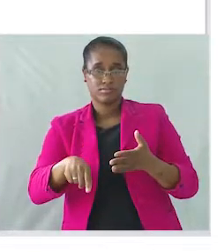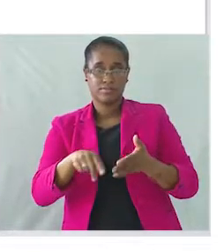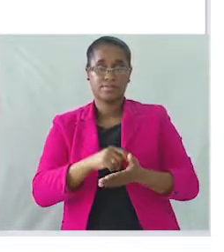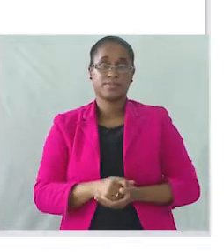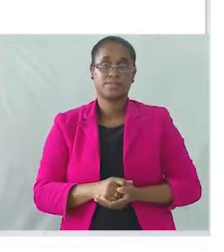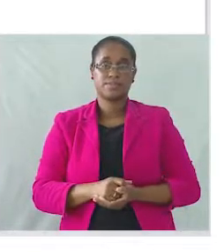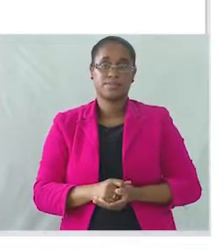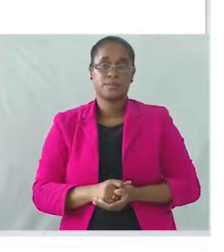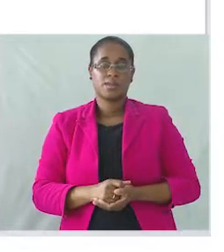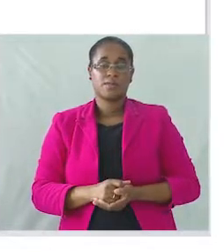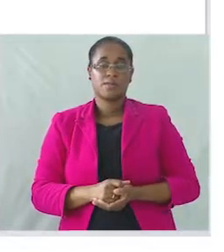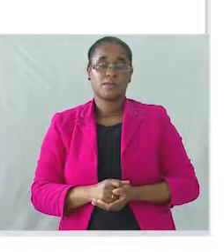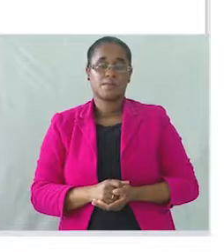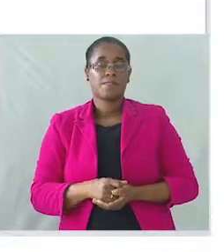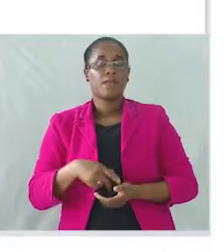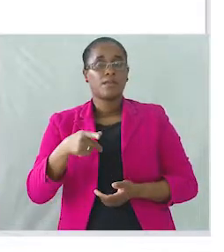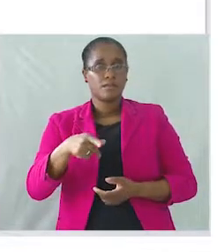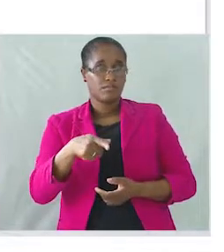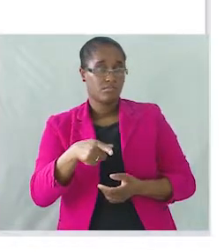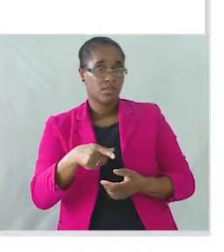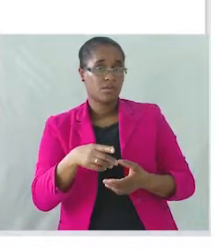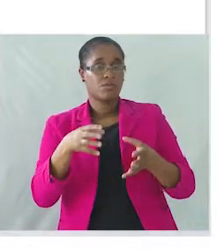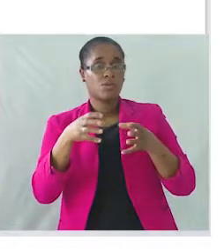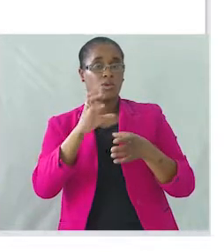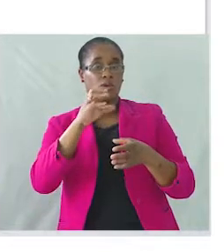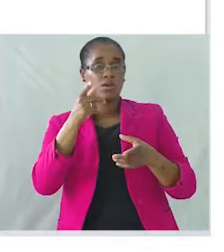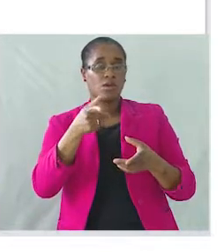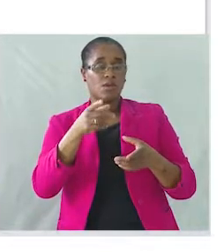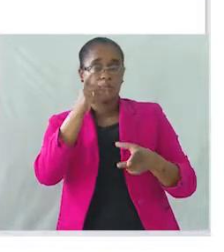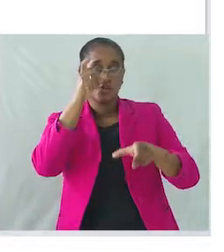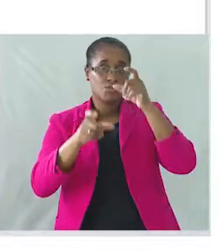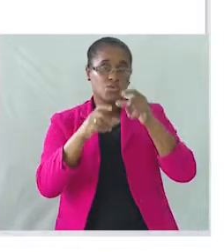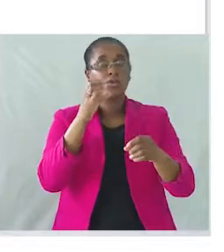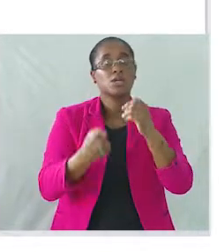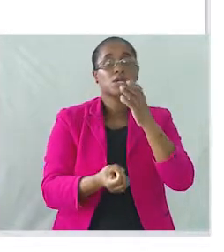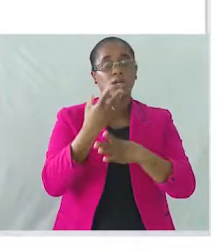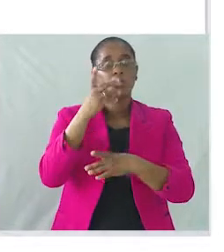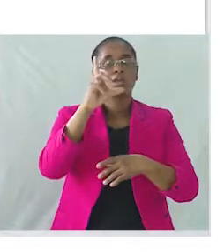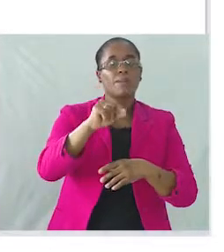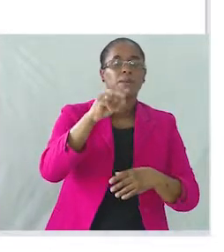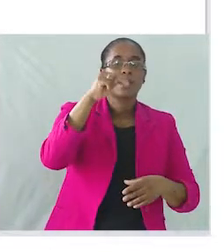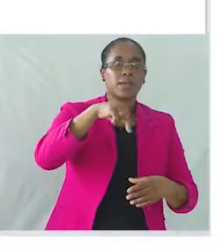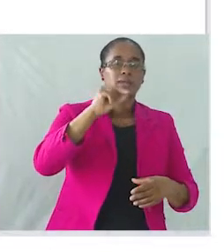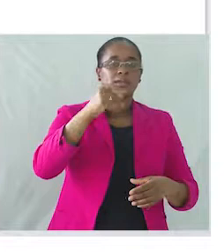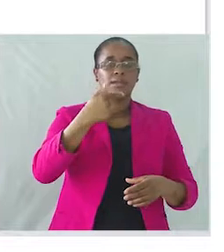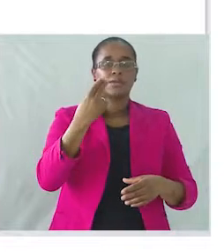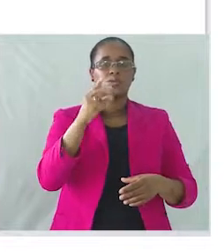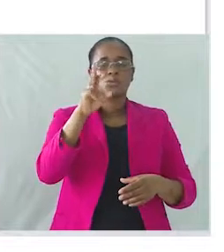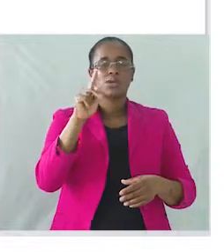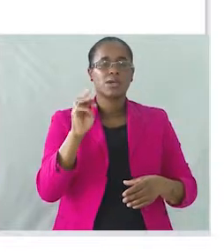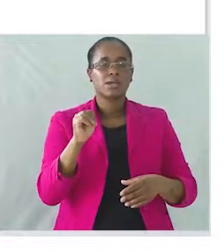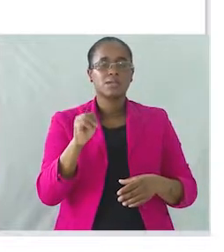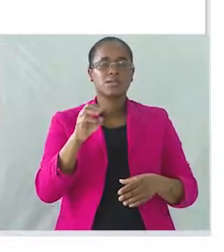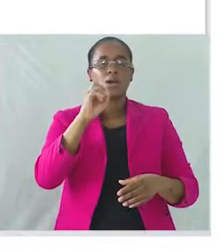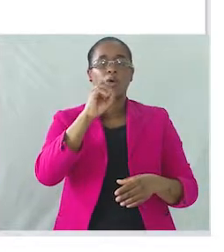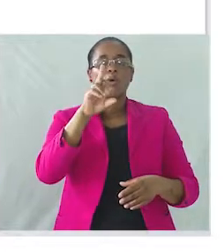Pertence à memória coletiva, isto é, pertence ao povo que o criou, é de natureza oral. Por que é de